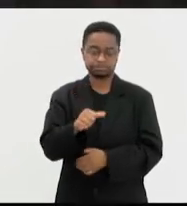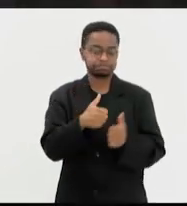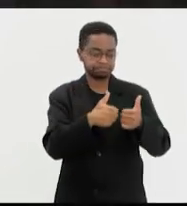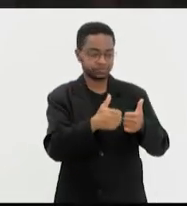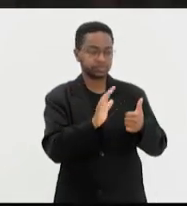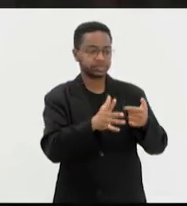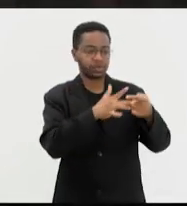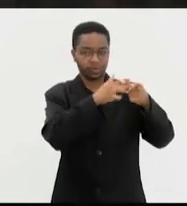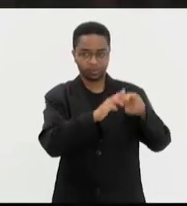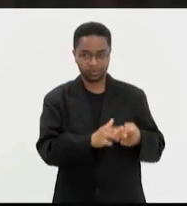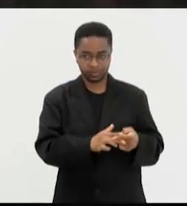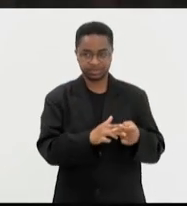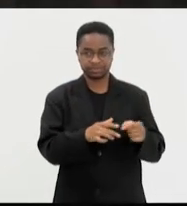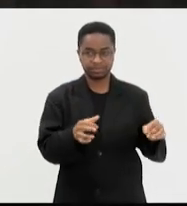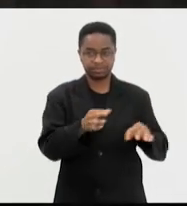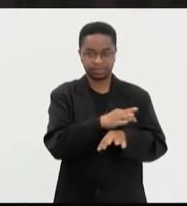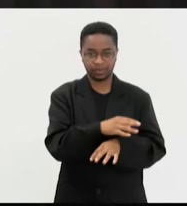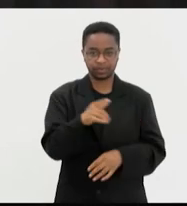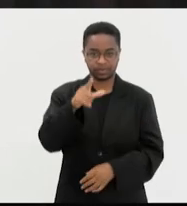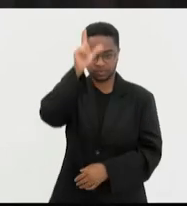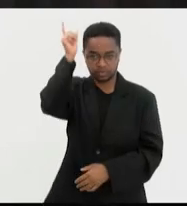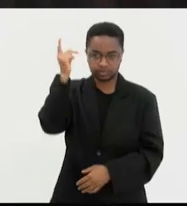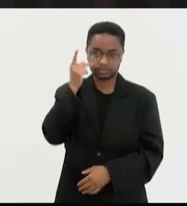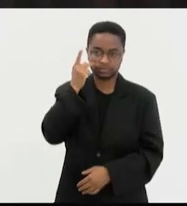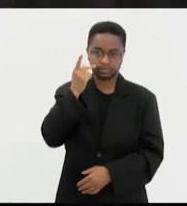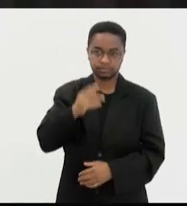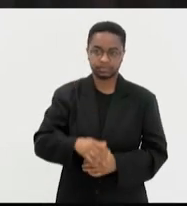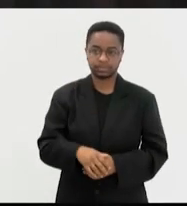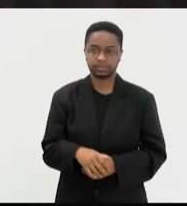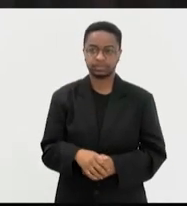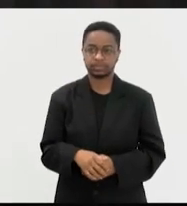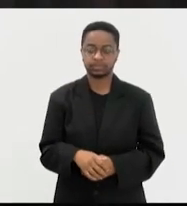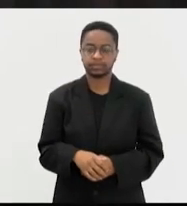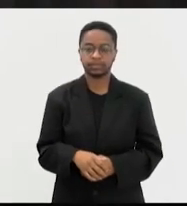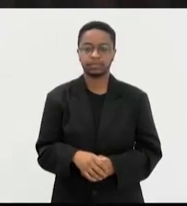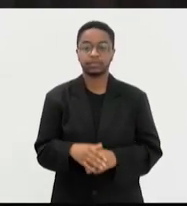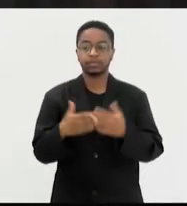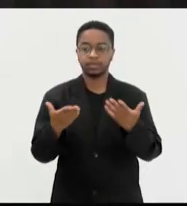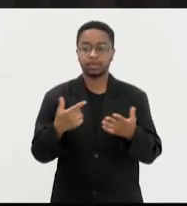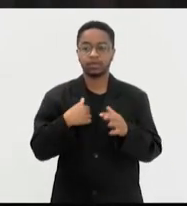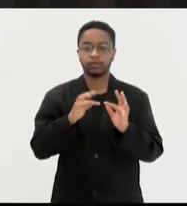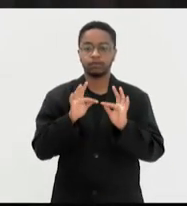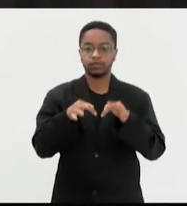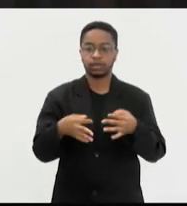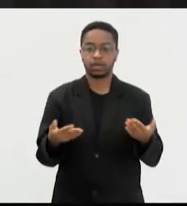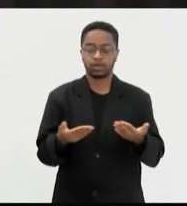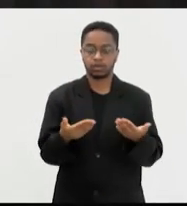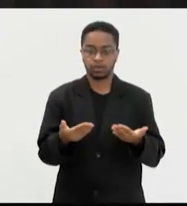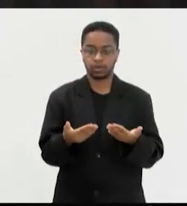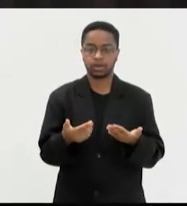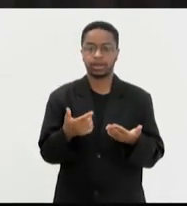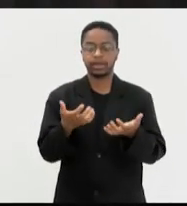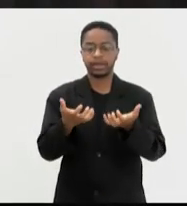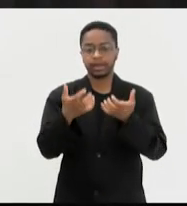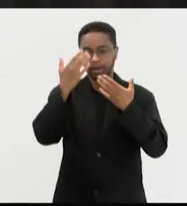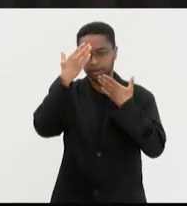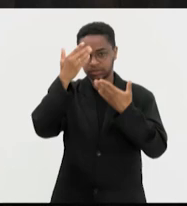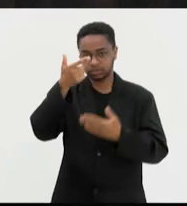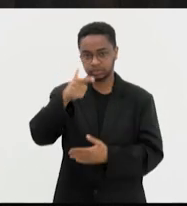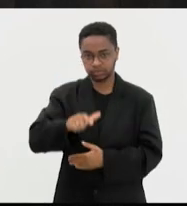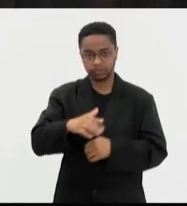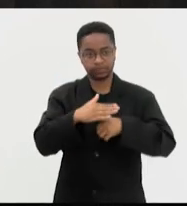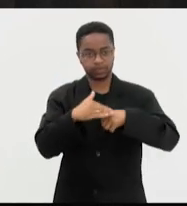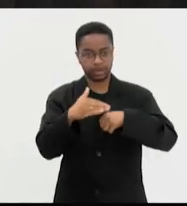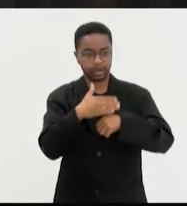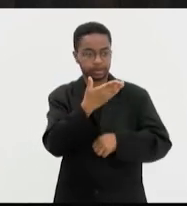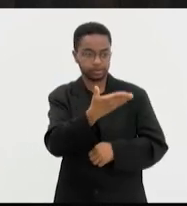a reedificação deputado Lu Paulo é do PEP Gomes então para encerrar Deputado Val eu queria agradecer mais uma vez o Caim de